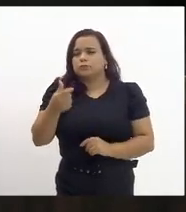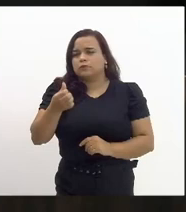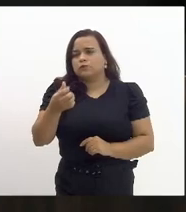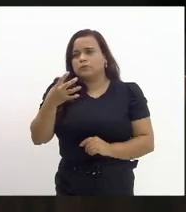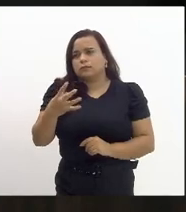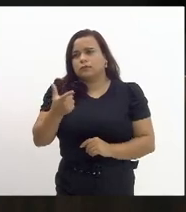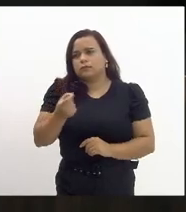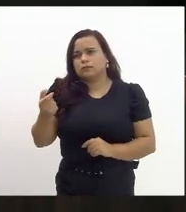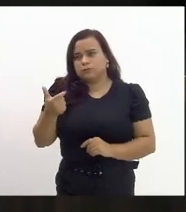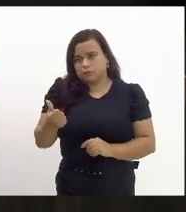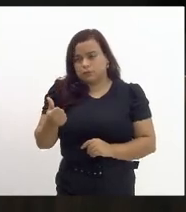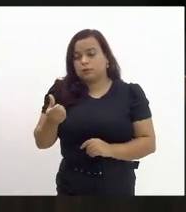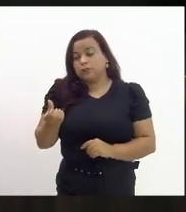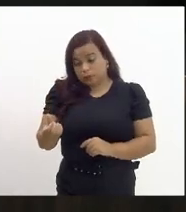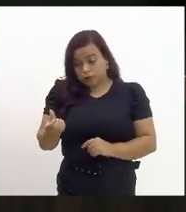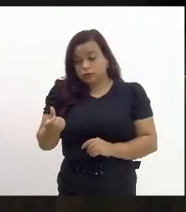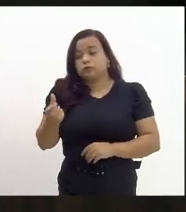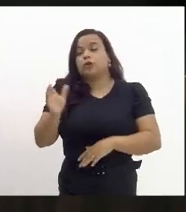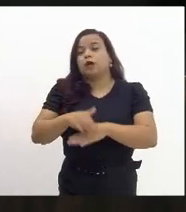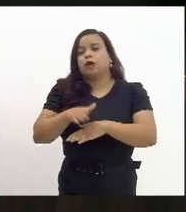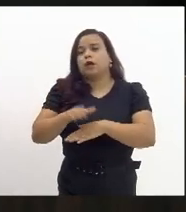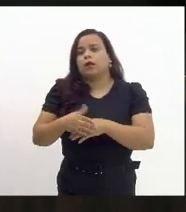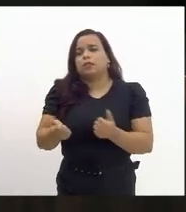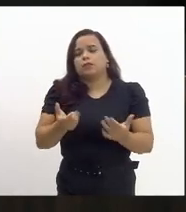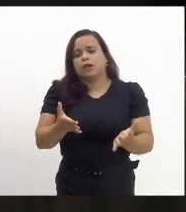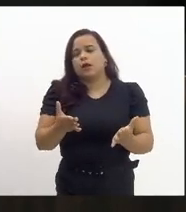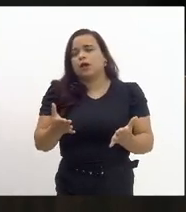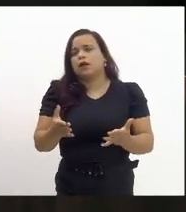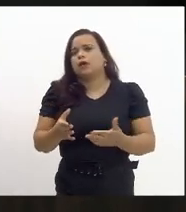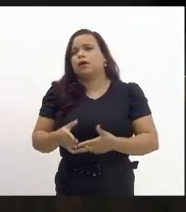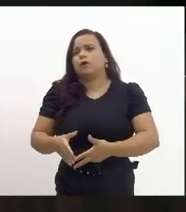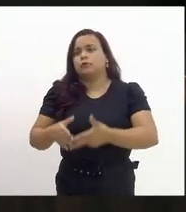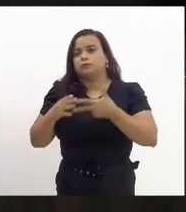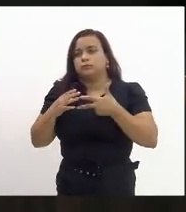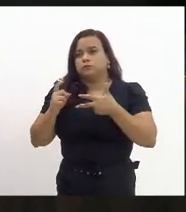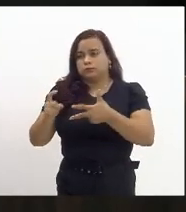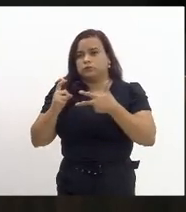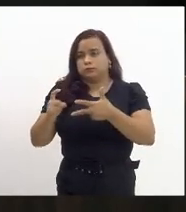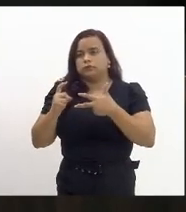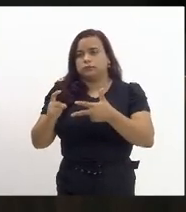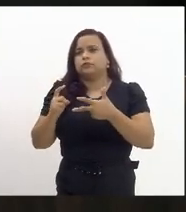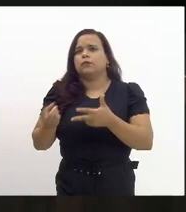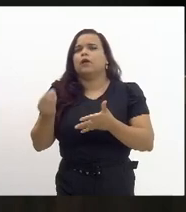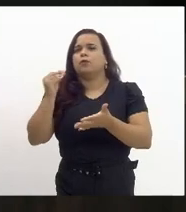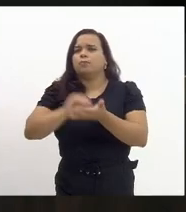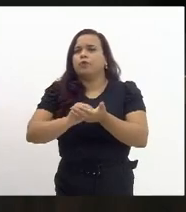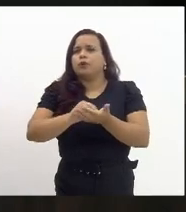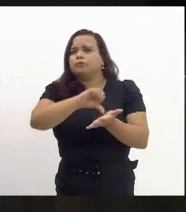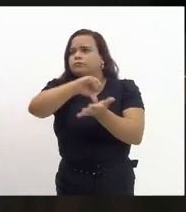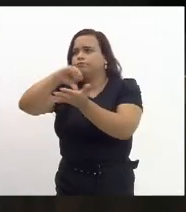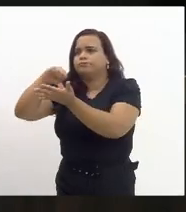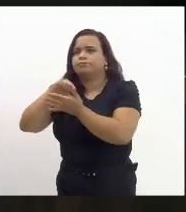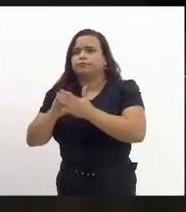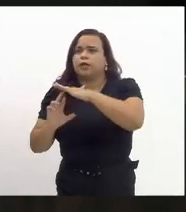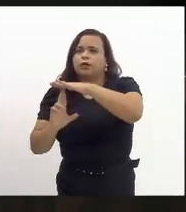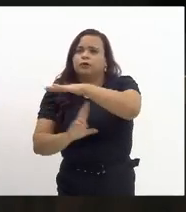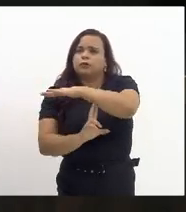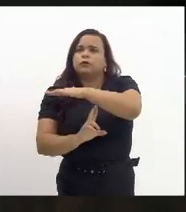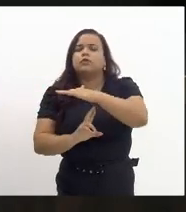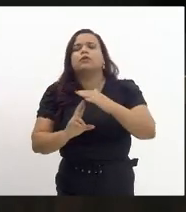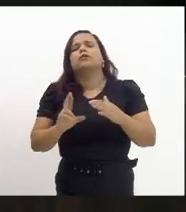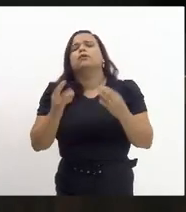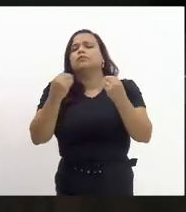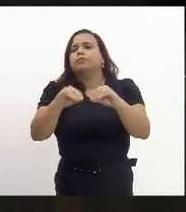que autoriza o Poder Executivo a instalar informações em braille nos terminais rodoviários. Parecer da Comissão de Constituição e Justiça pela condicionalidade da pessoa com